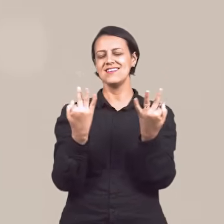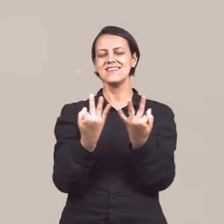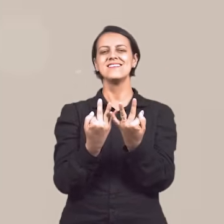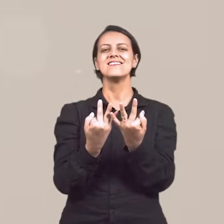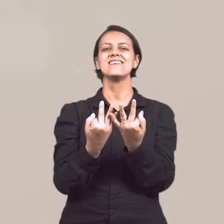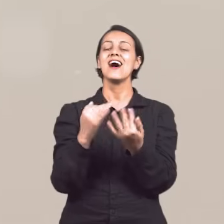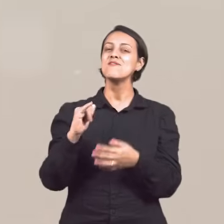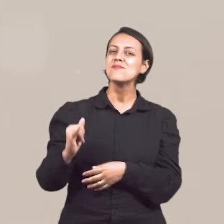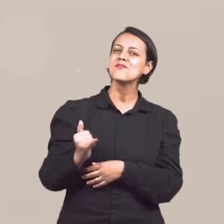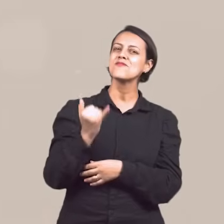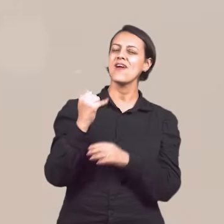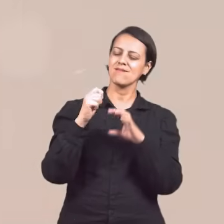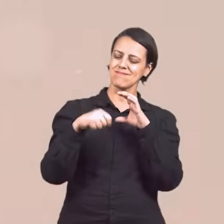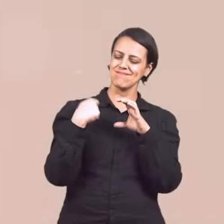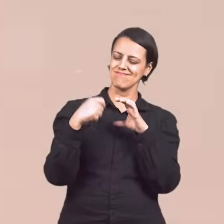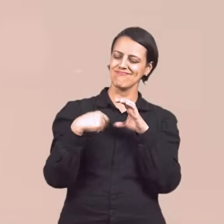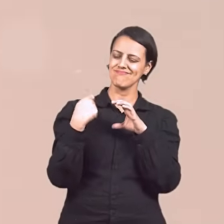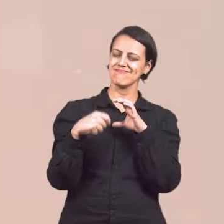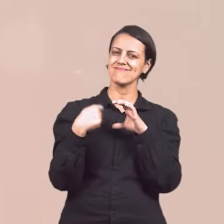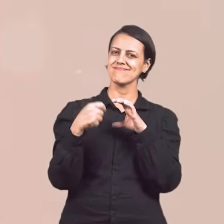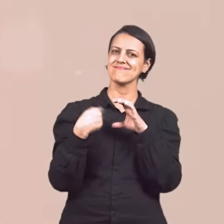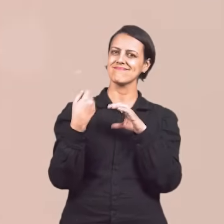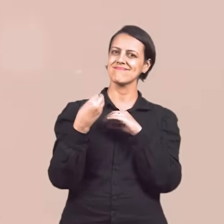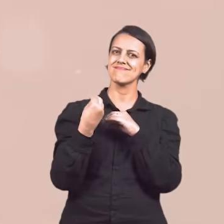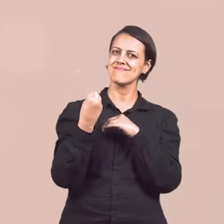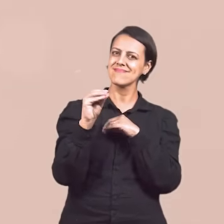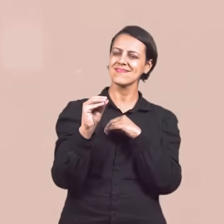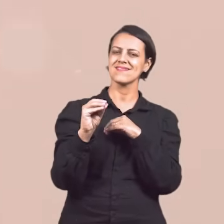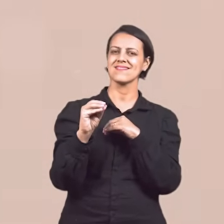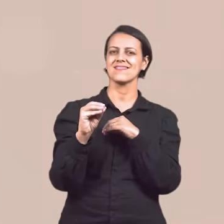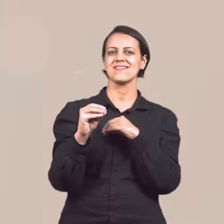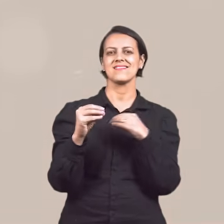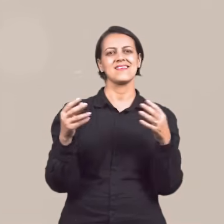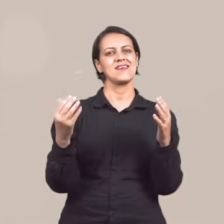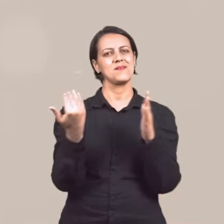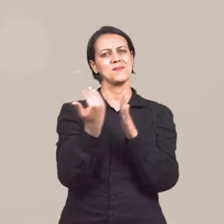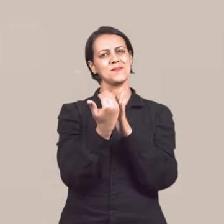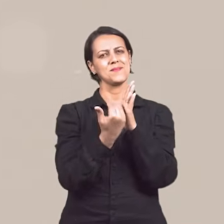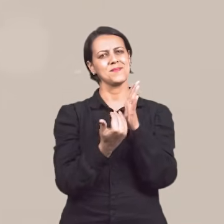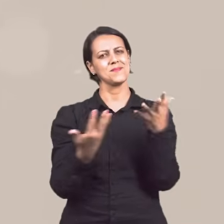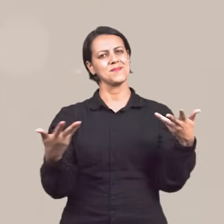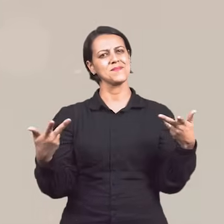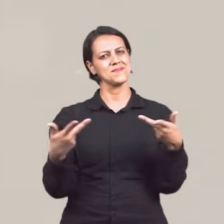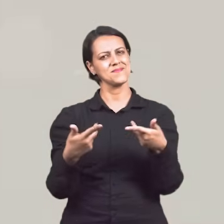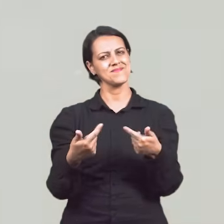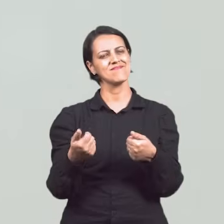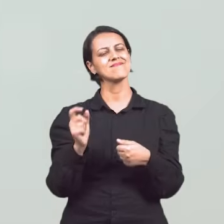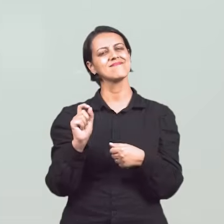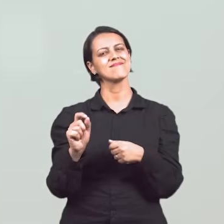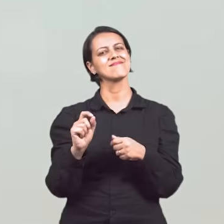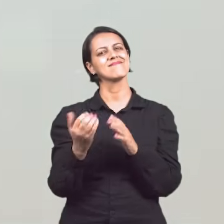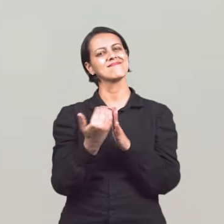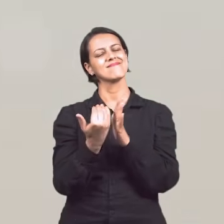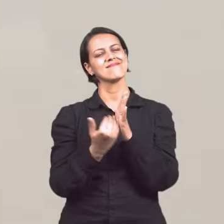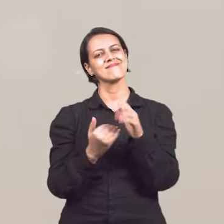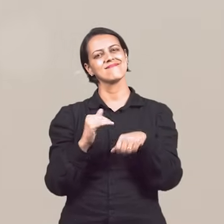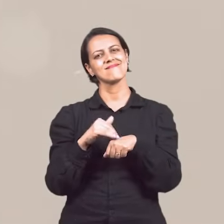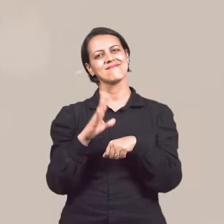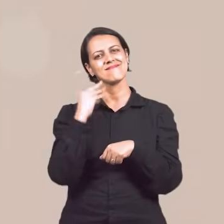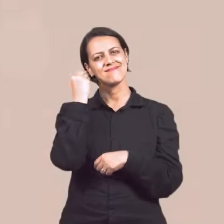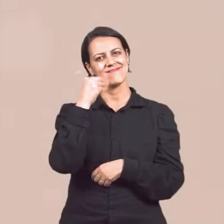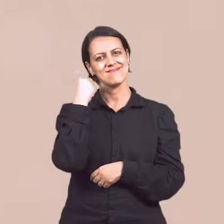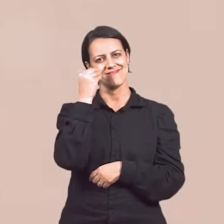Martins, participando do seminário Unidos em Família. aproveitando para gravar essa